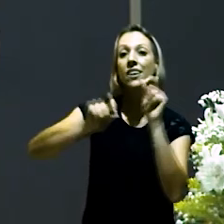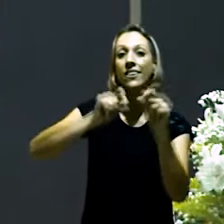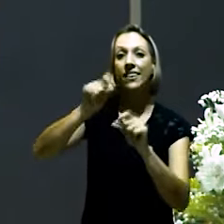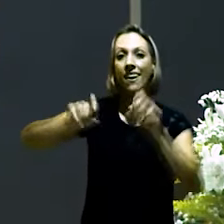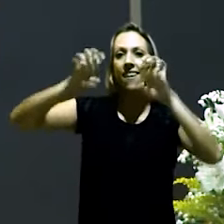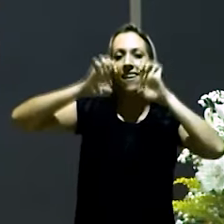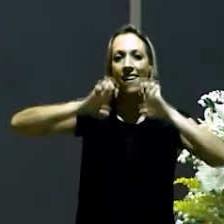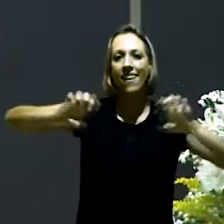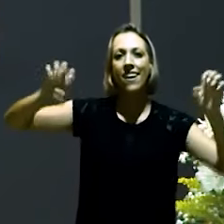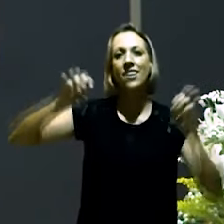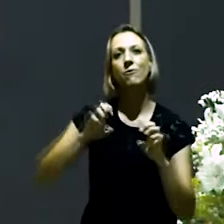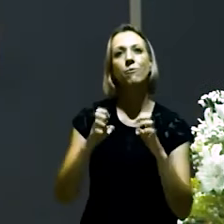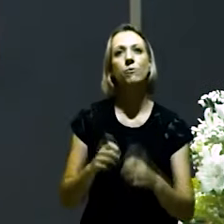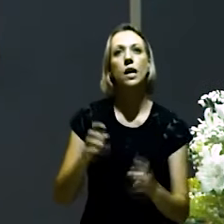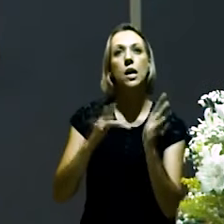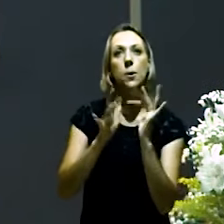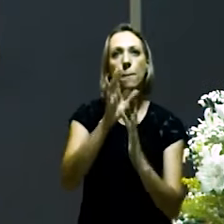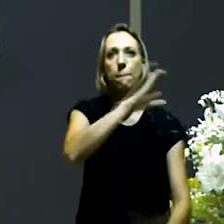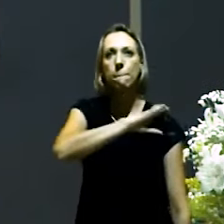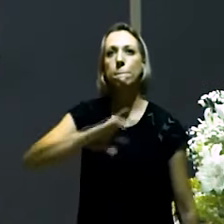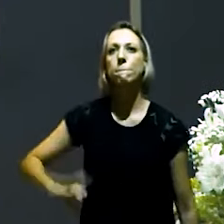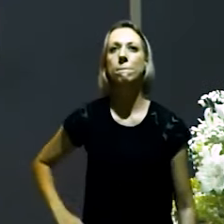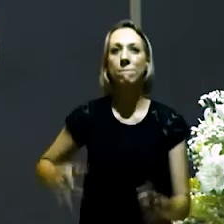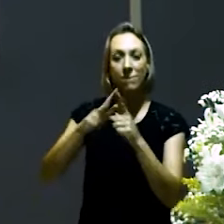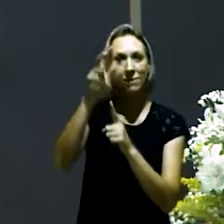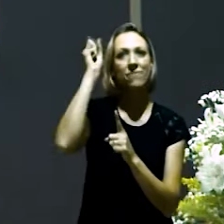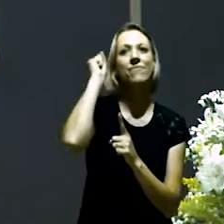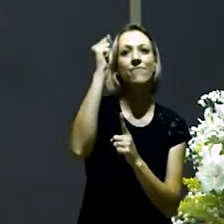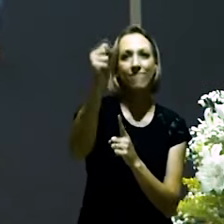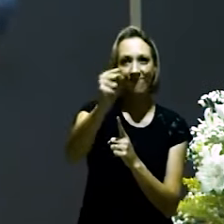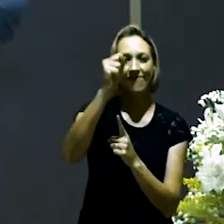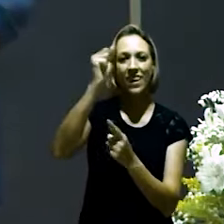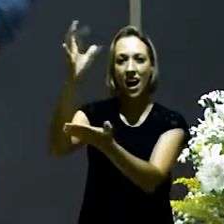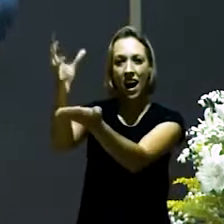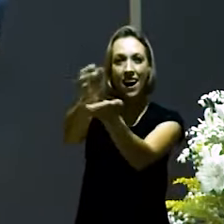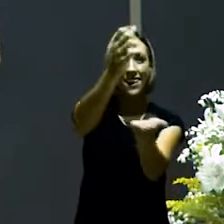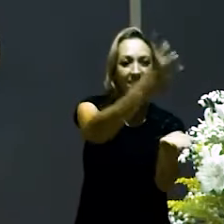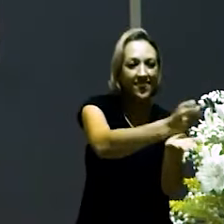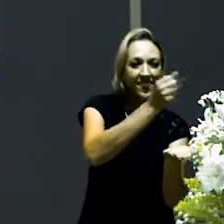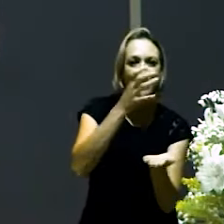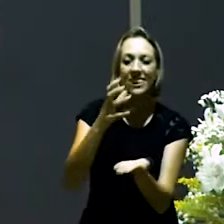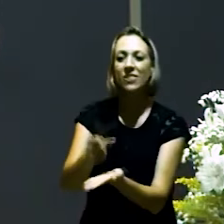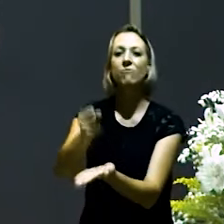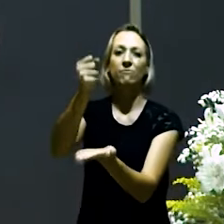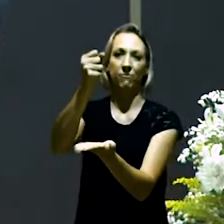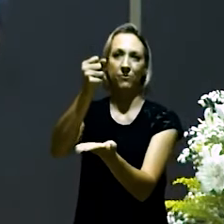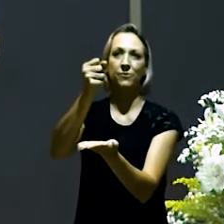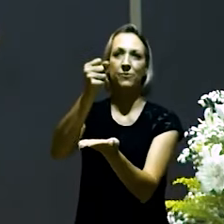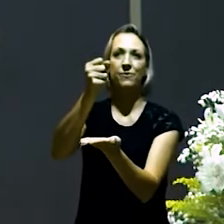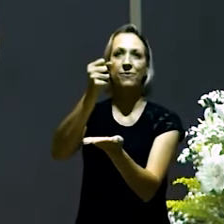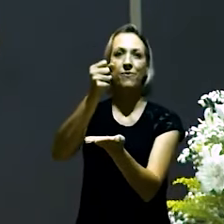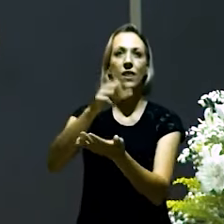do Cristo vitorioso, a mensagem daquele que nos resgatou. Mas Ele não somente nos